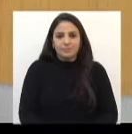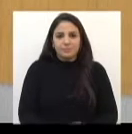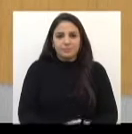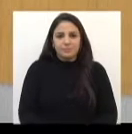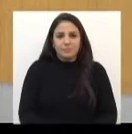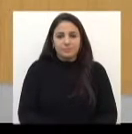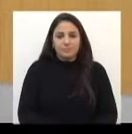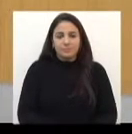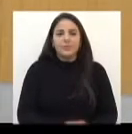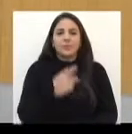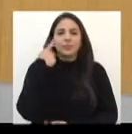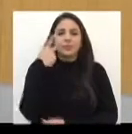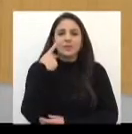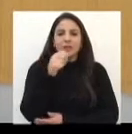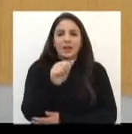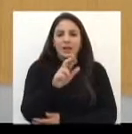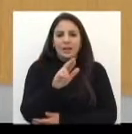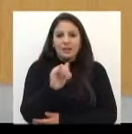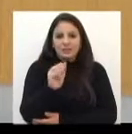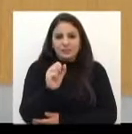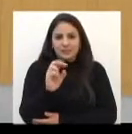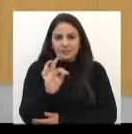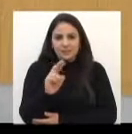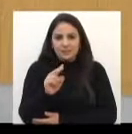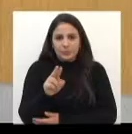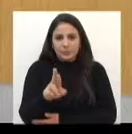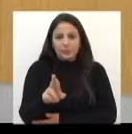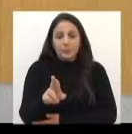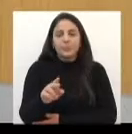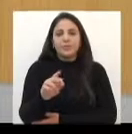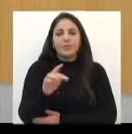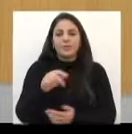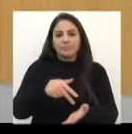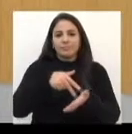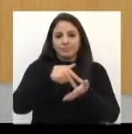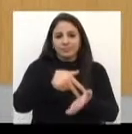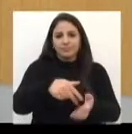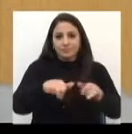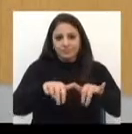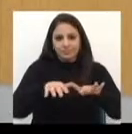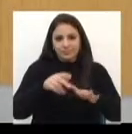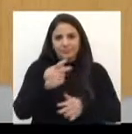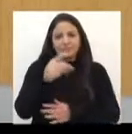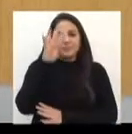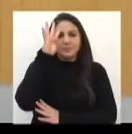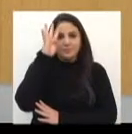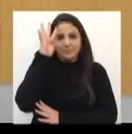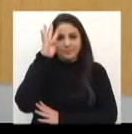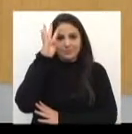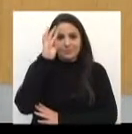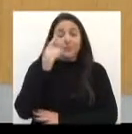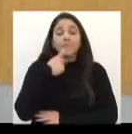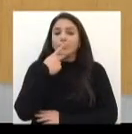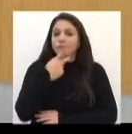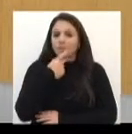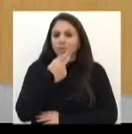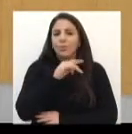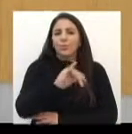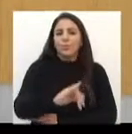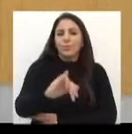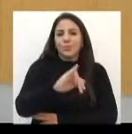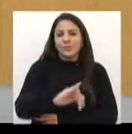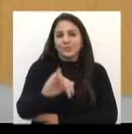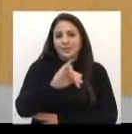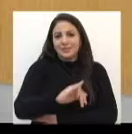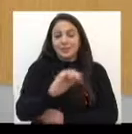O vereador Aristeu Dalalana foi o orador do grande expediente desta quarta-feira. Ele destacou a importância de